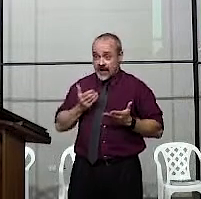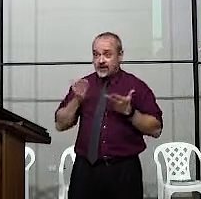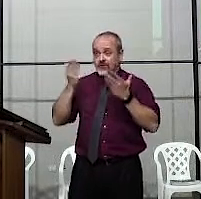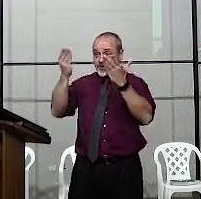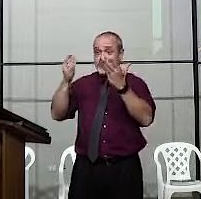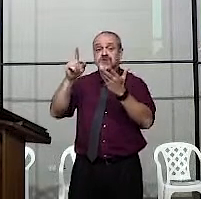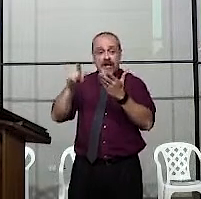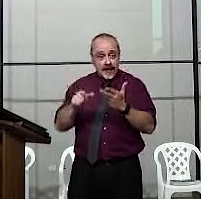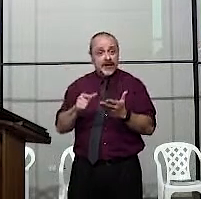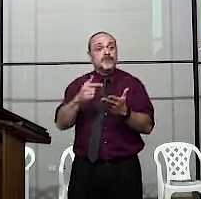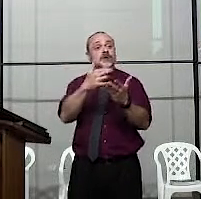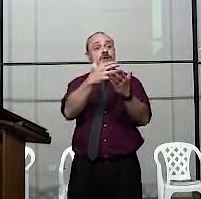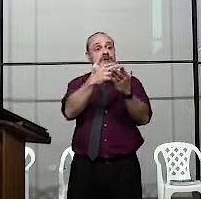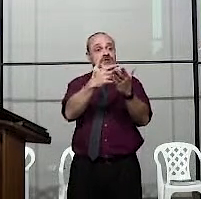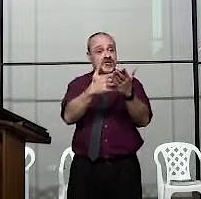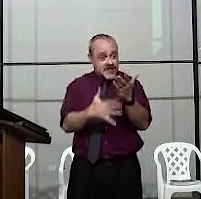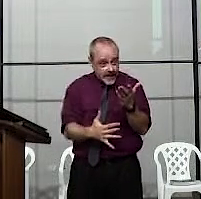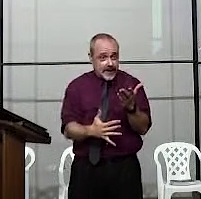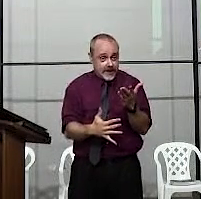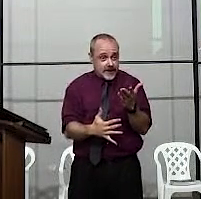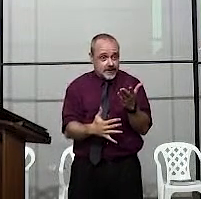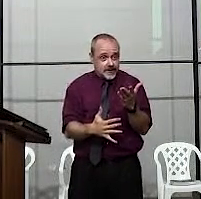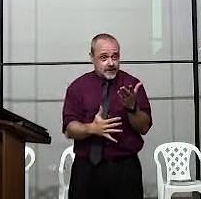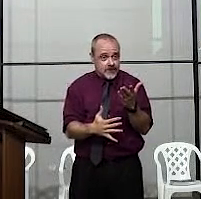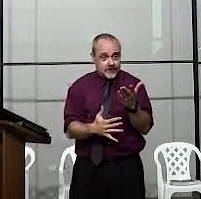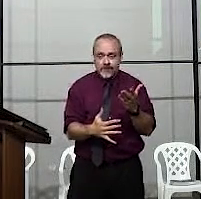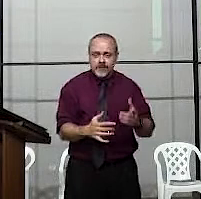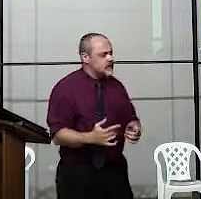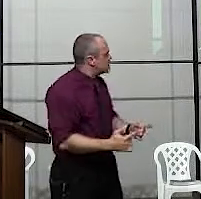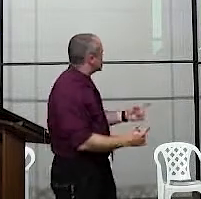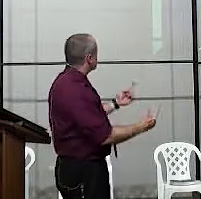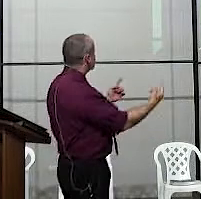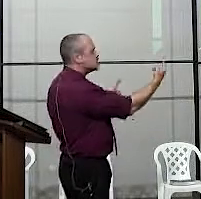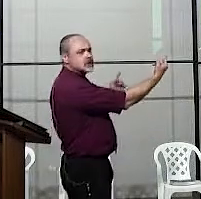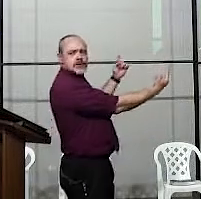os sacrifícios seriam de sangue.